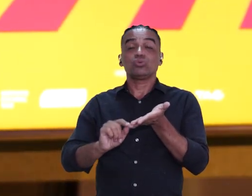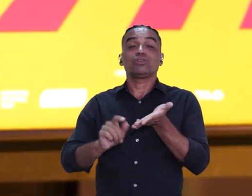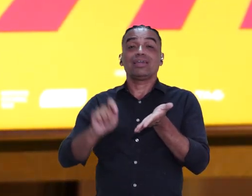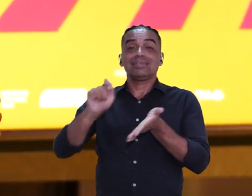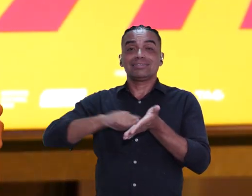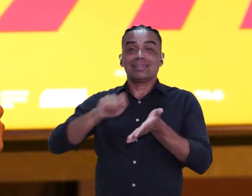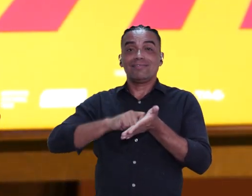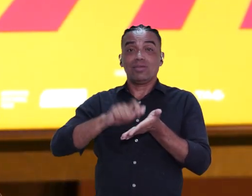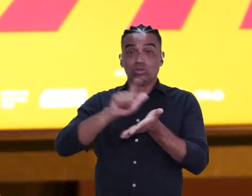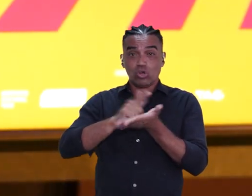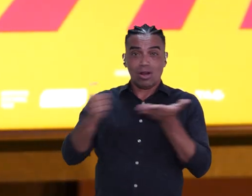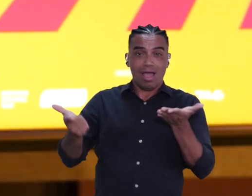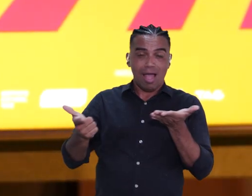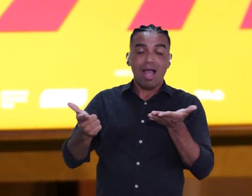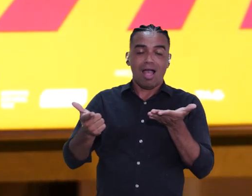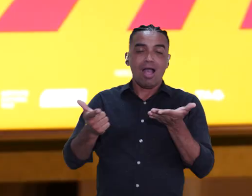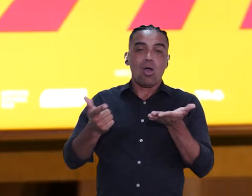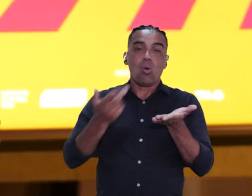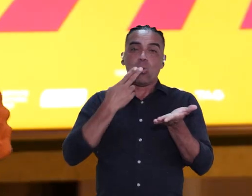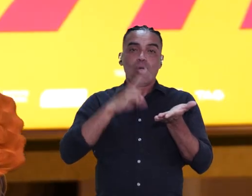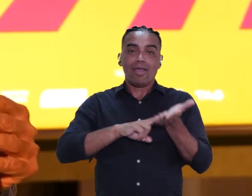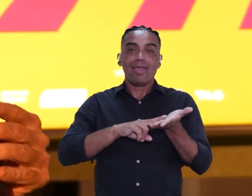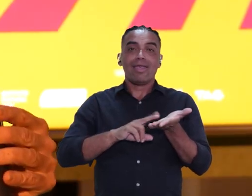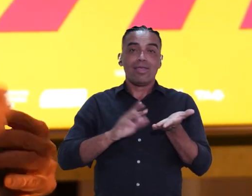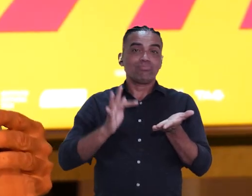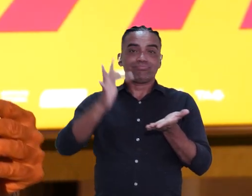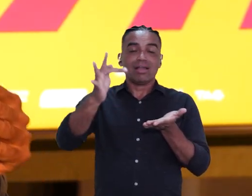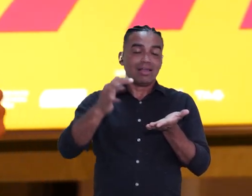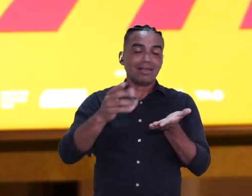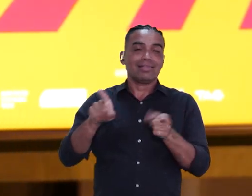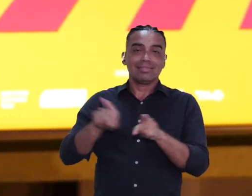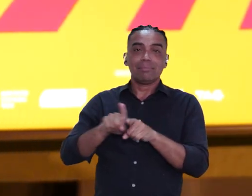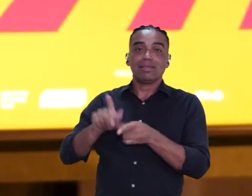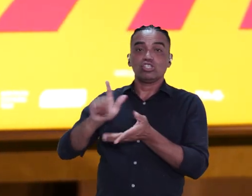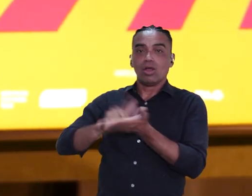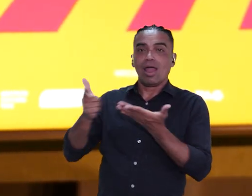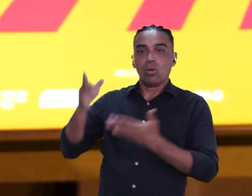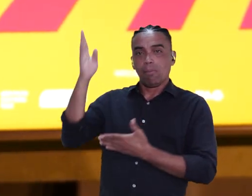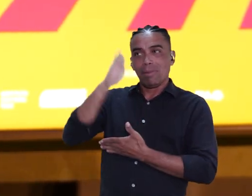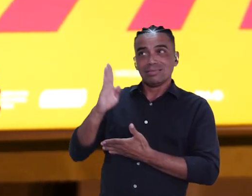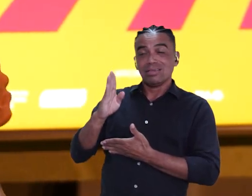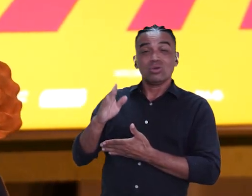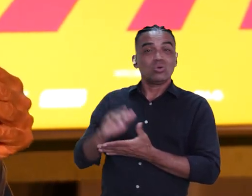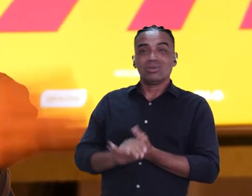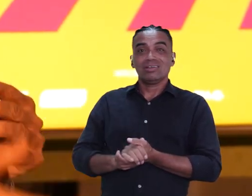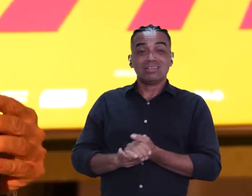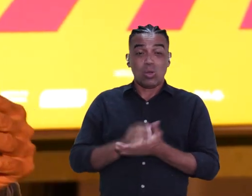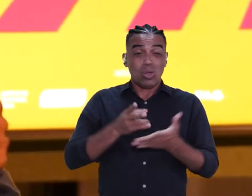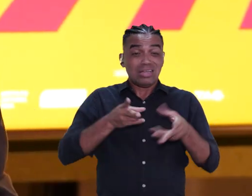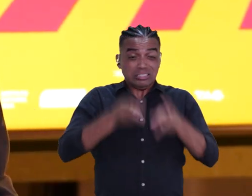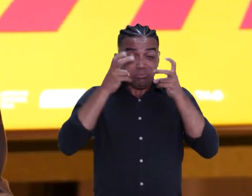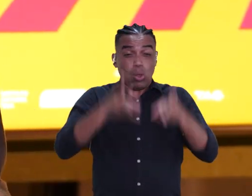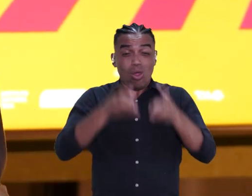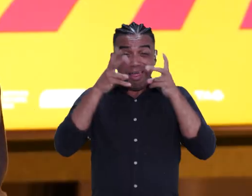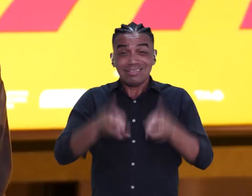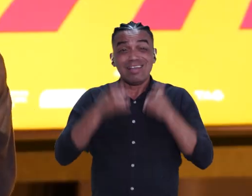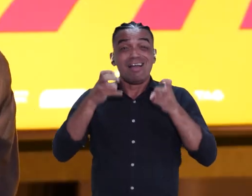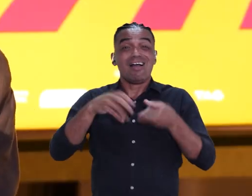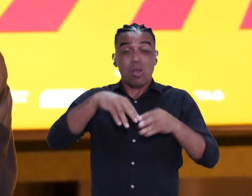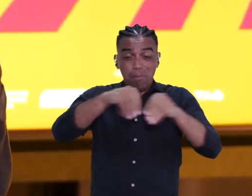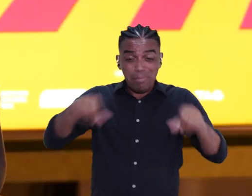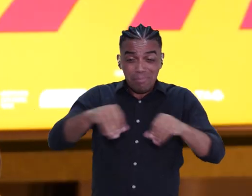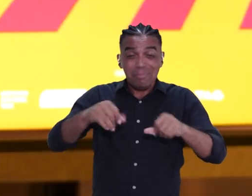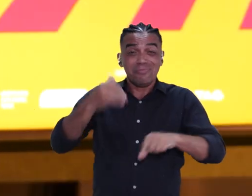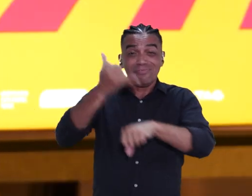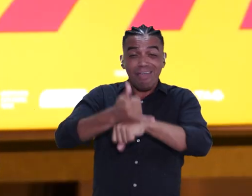Brasil, dizendo que aquela exploração era uma devastação que se fazia sem contrapartida, a cidade passaria